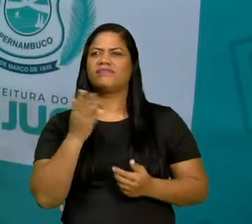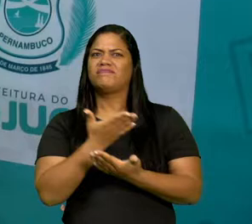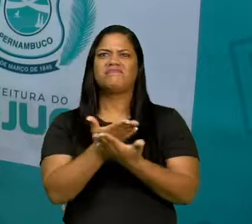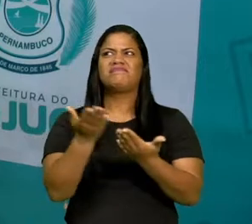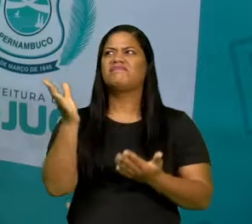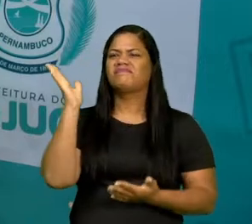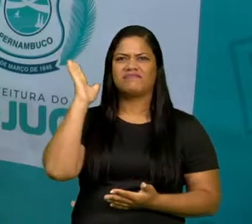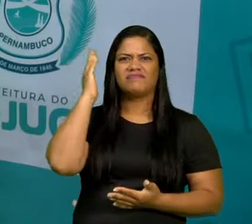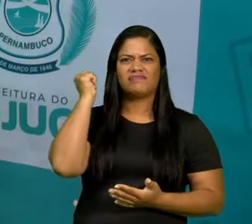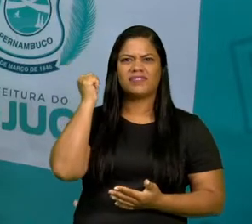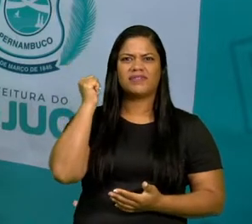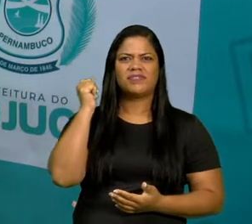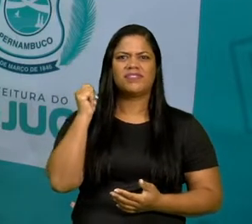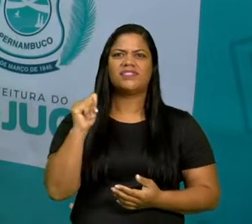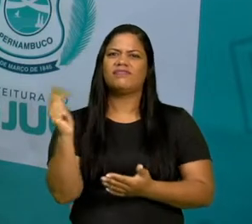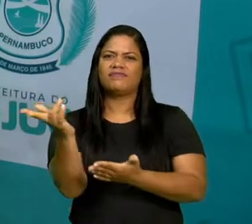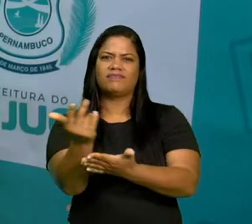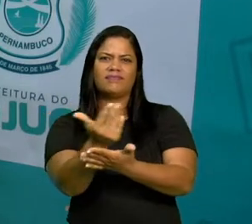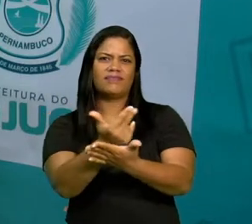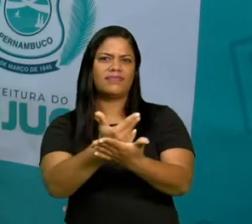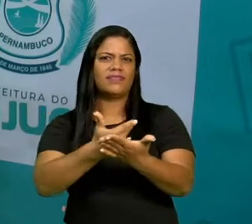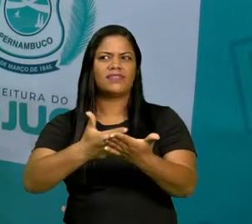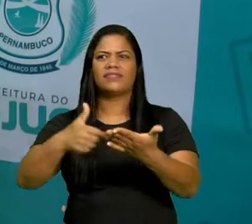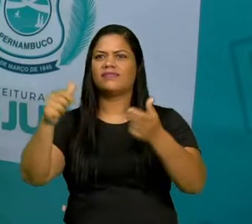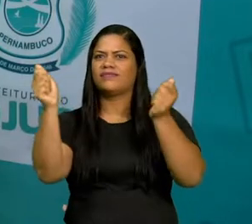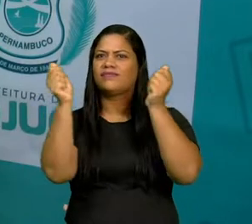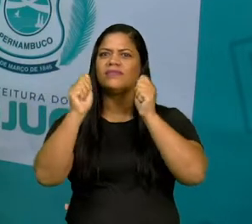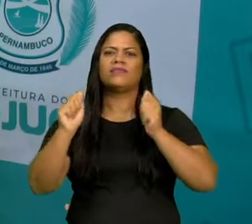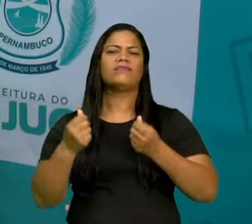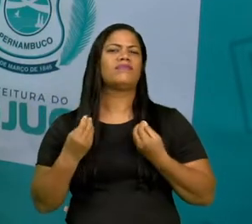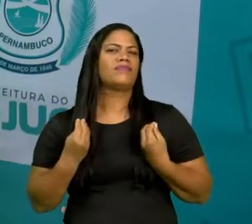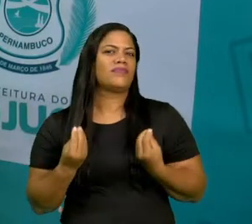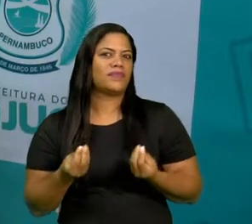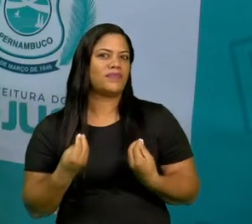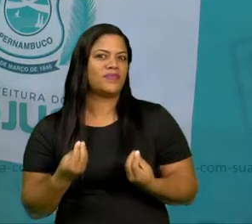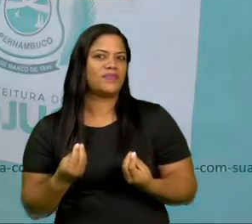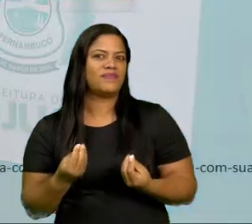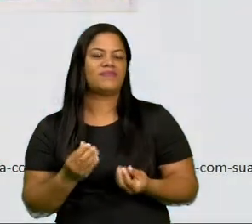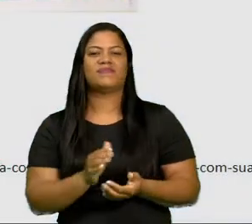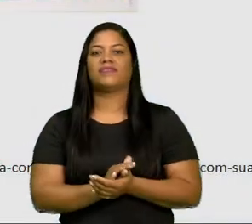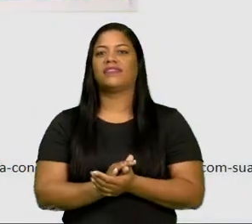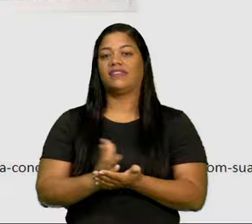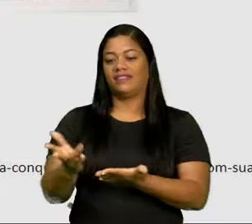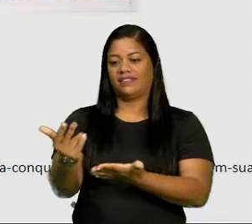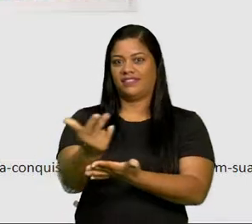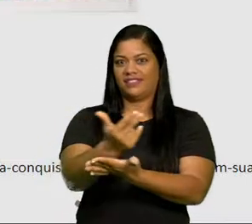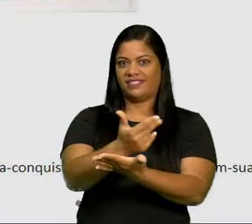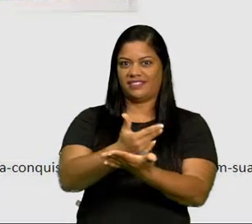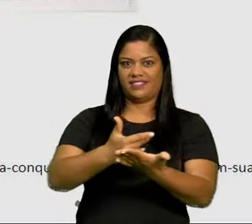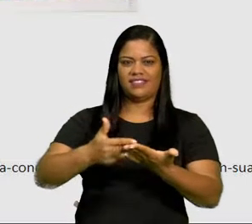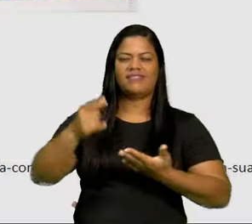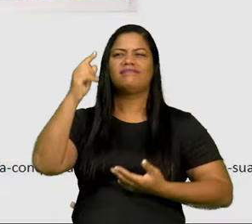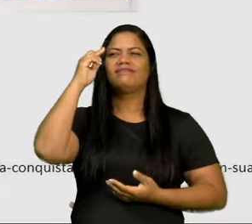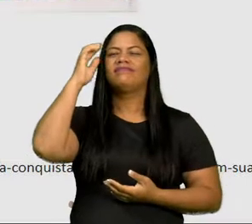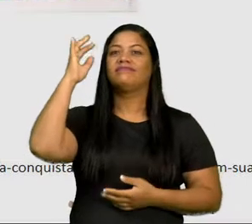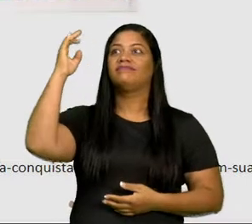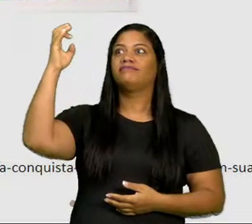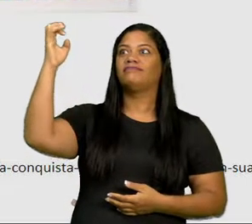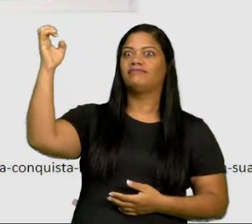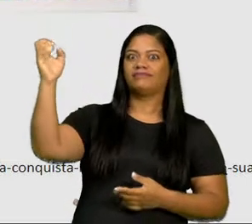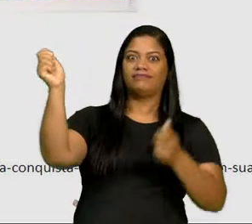em arte abstrata, arte figurativa? Como assim? Ó, na arte abstrata, ou